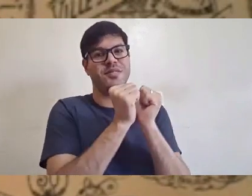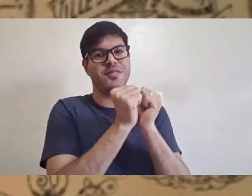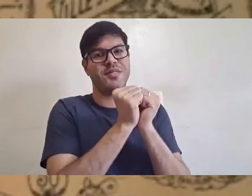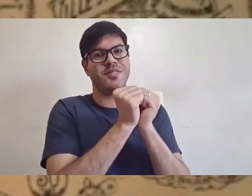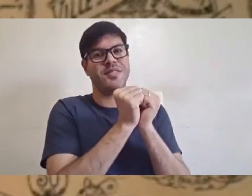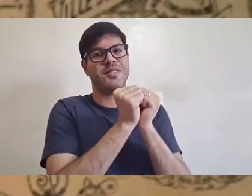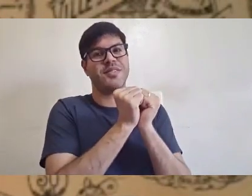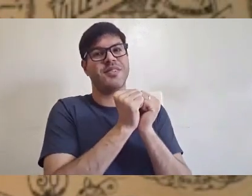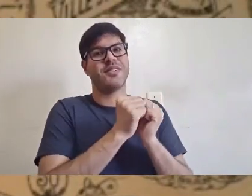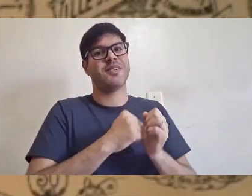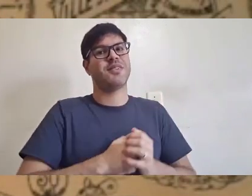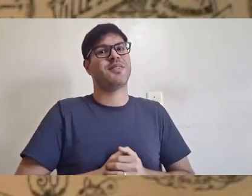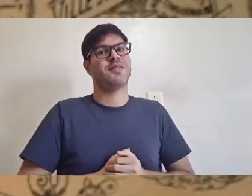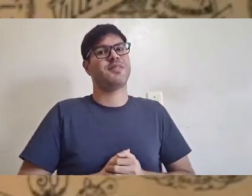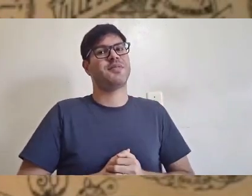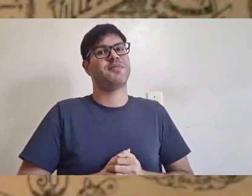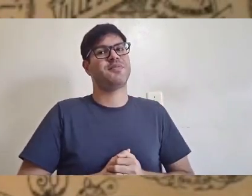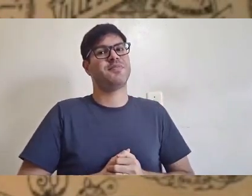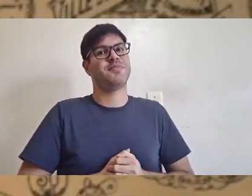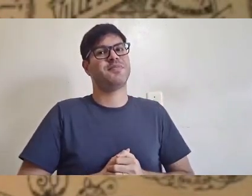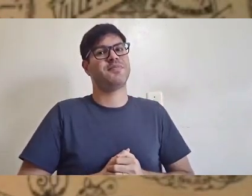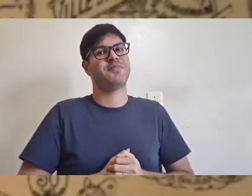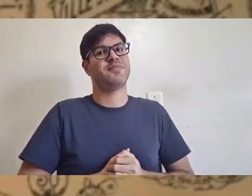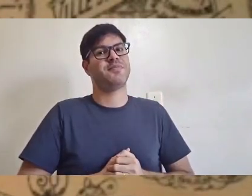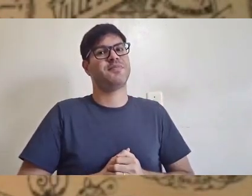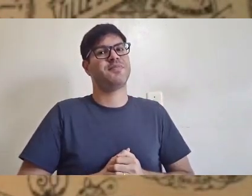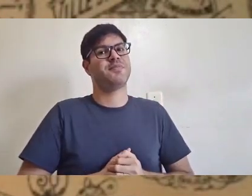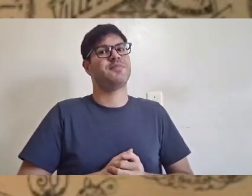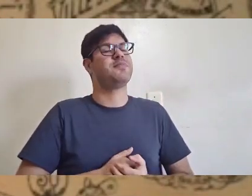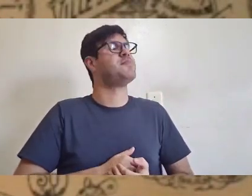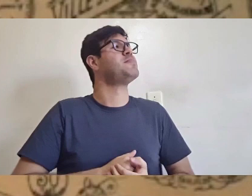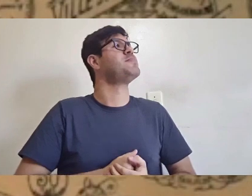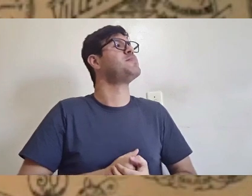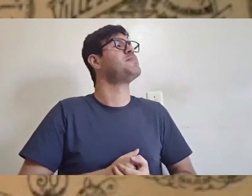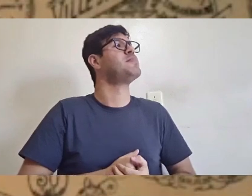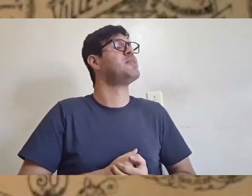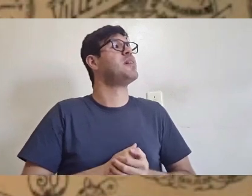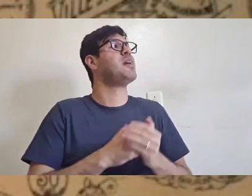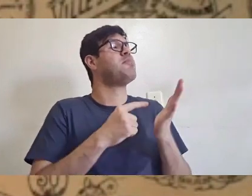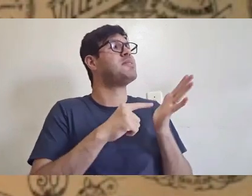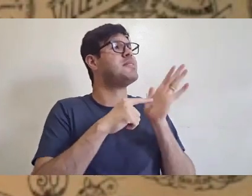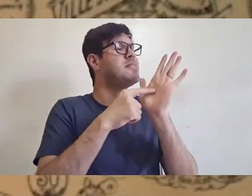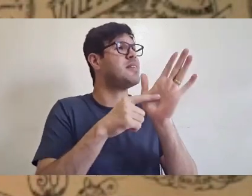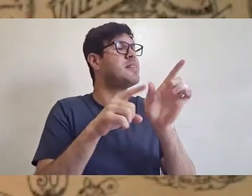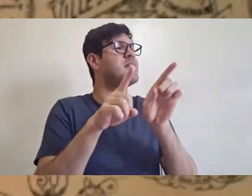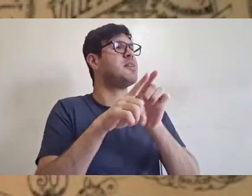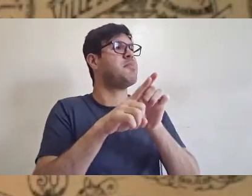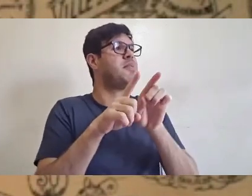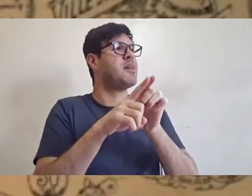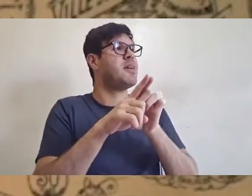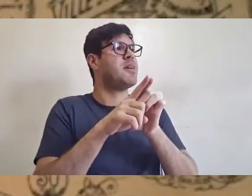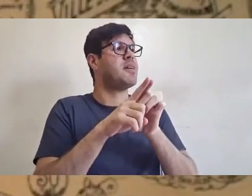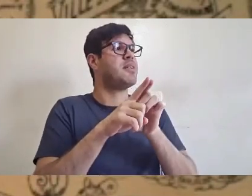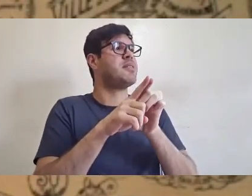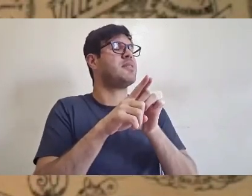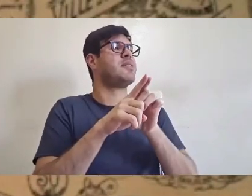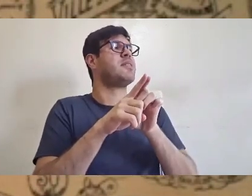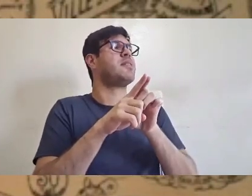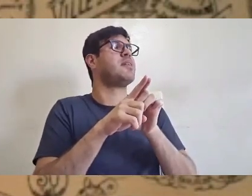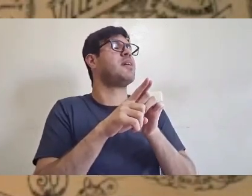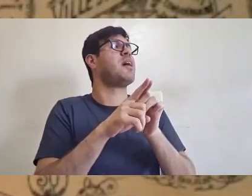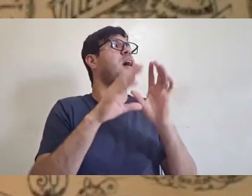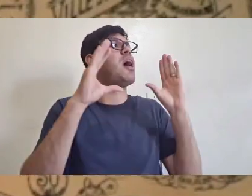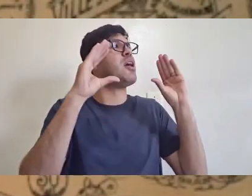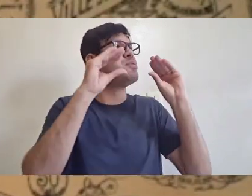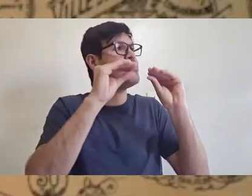lá na TV Tati, fazendo transmissão de futebol, apresentando o programa aos domingos à noite, com o Elton